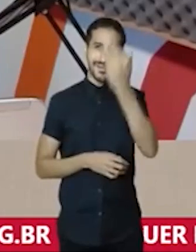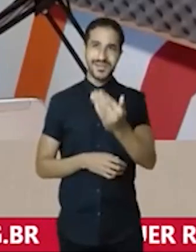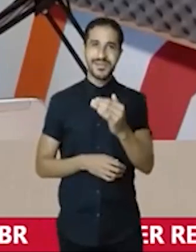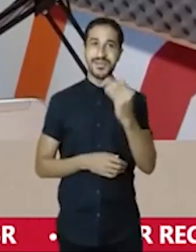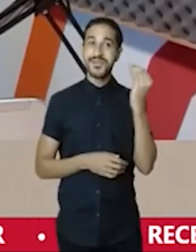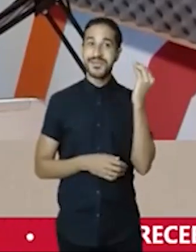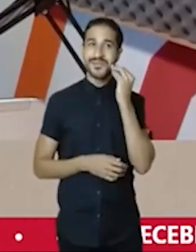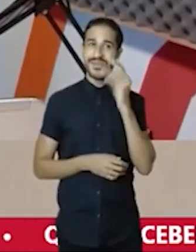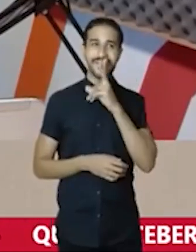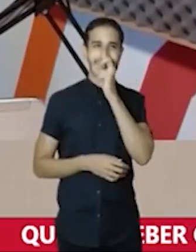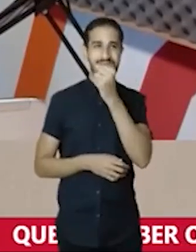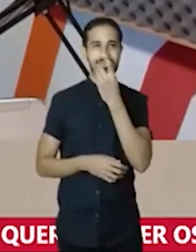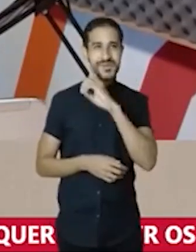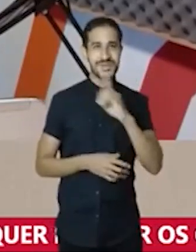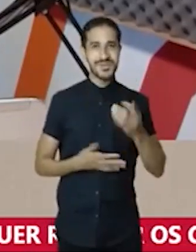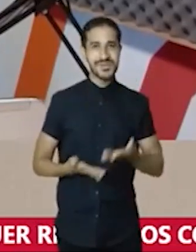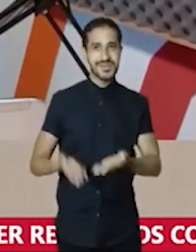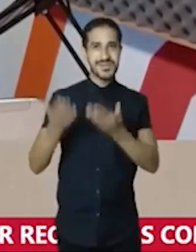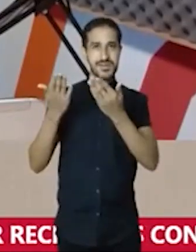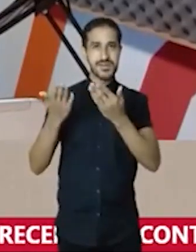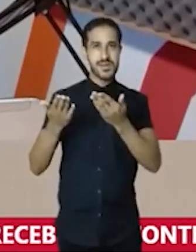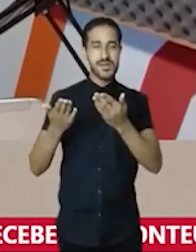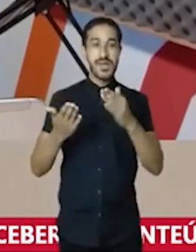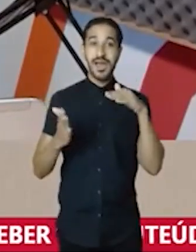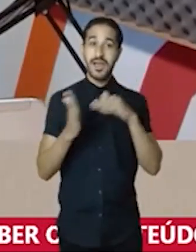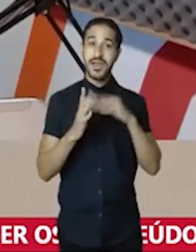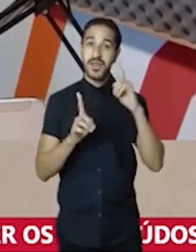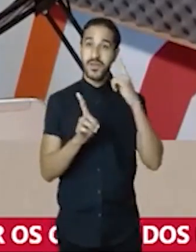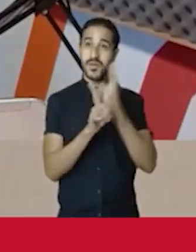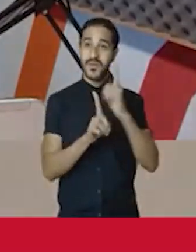beijo grande, bom dia para você. Até uma